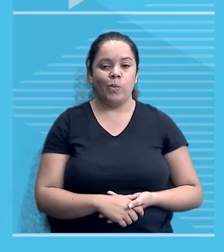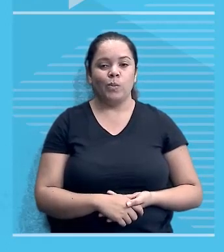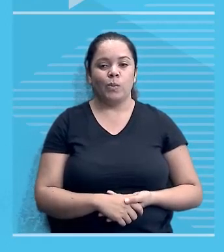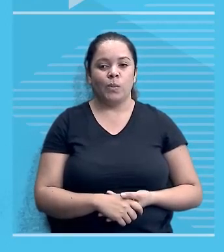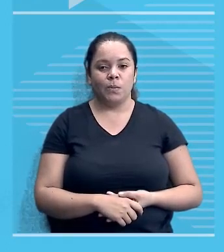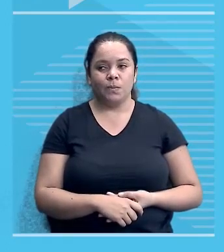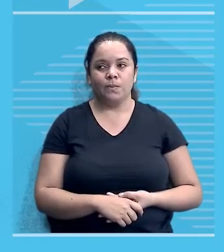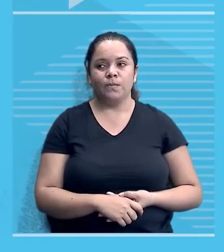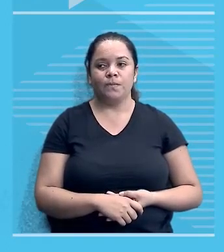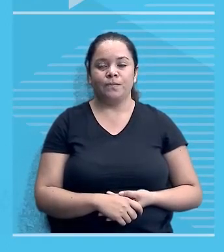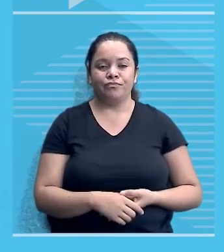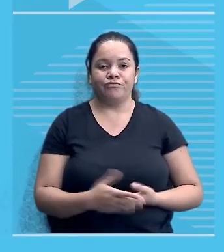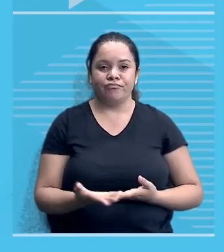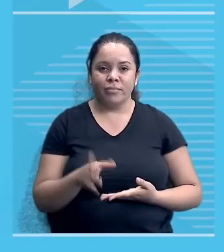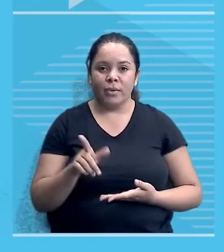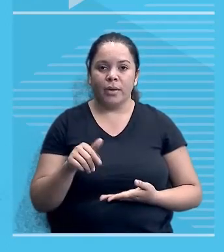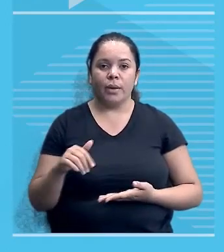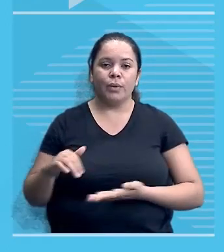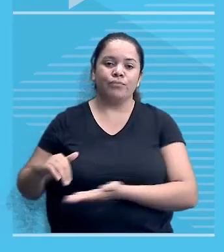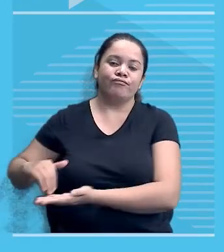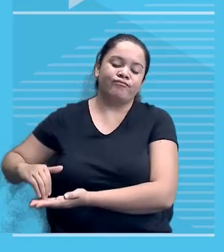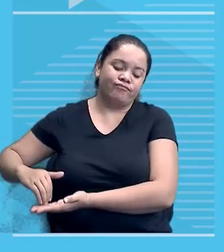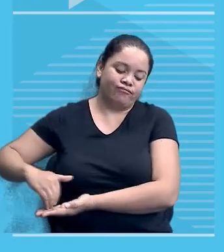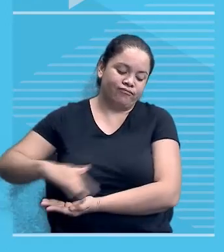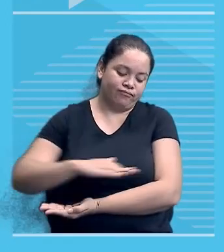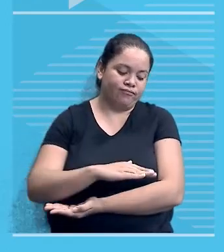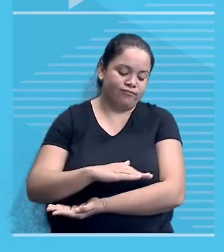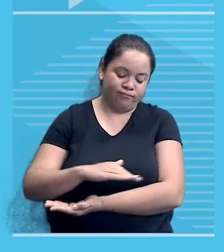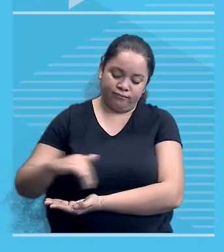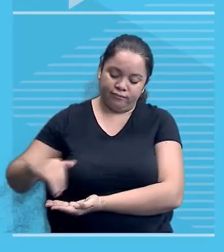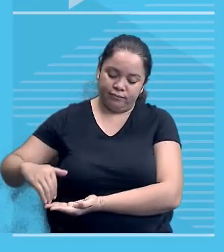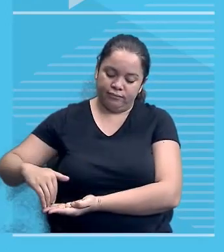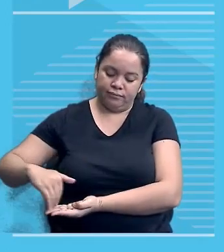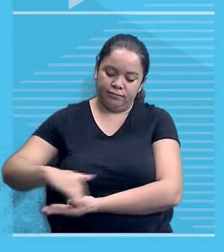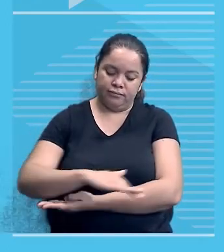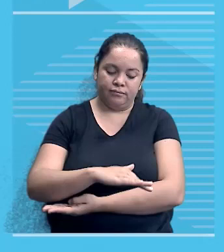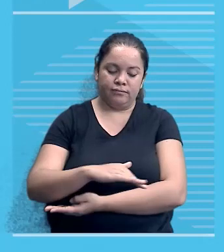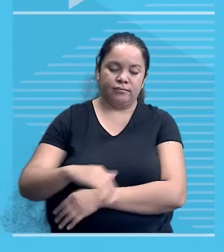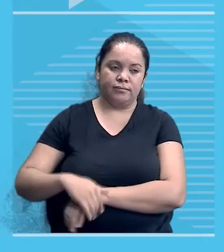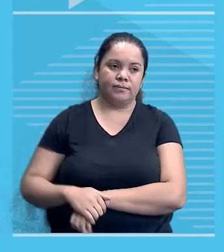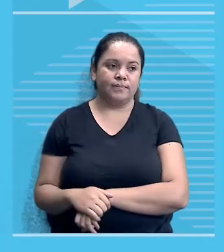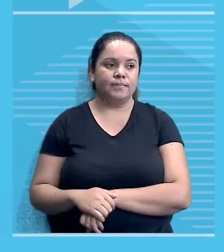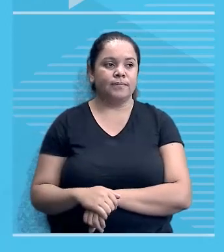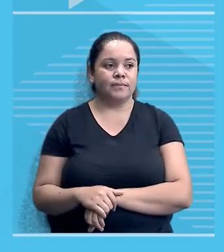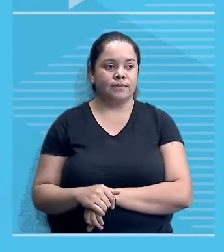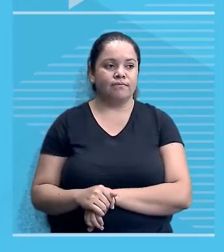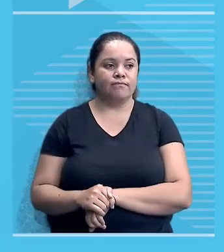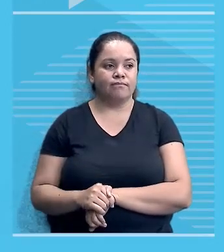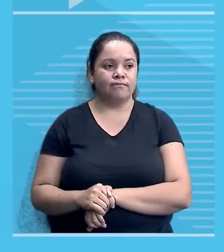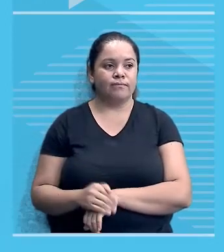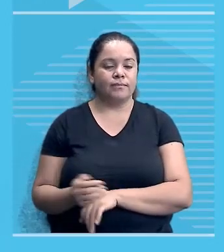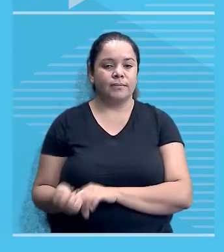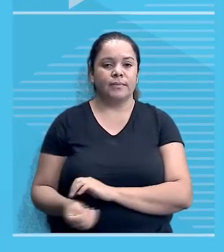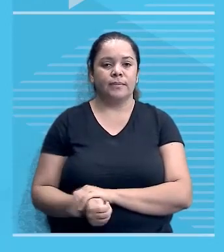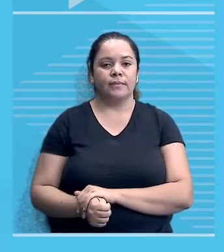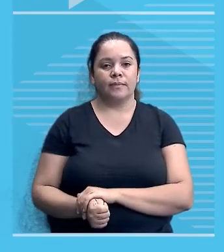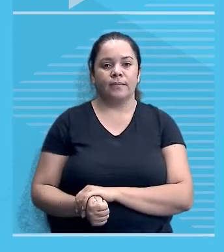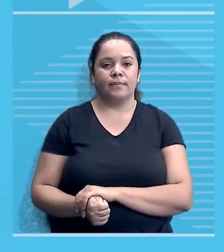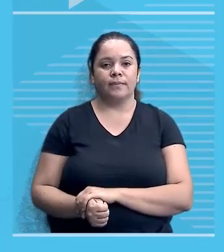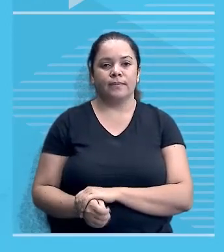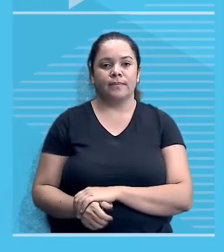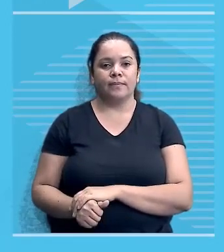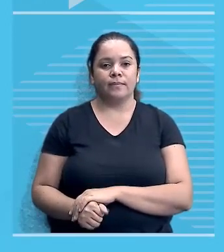esse é o fator repulsivo né aquele fator que termina expulsando a família a população lá do campo para a